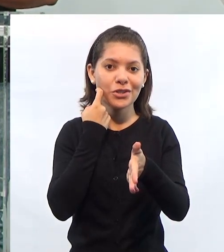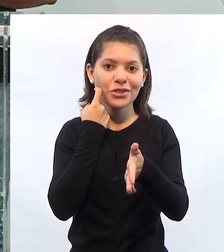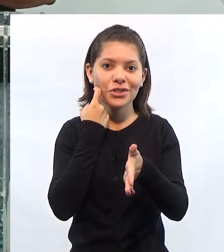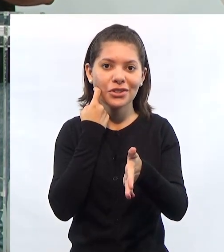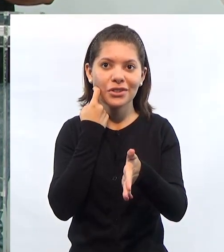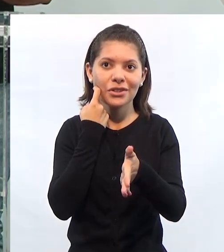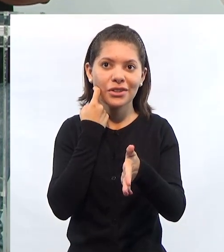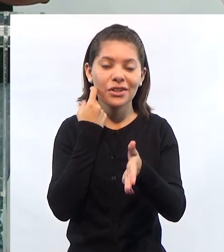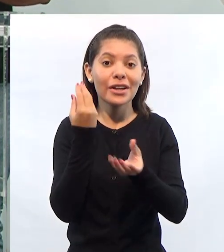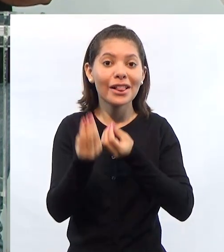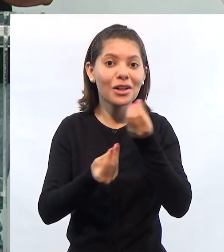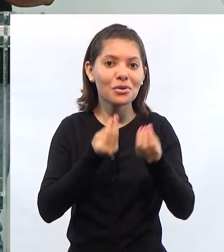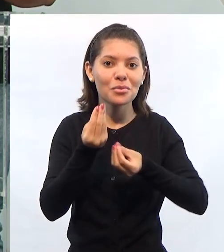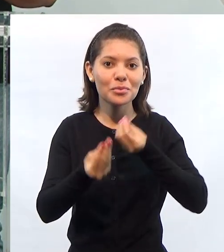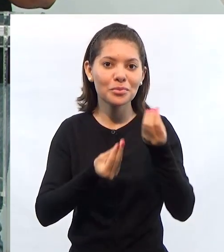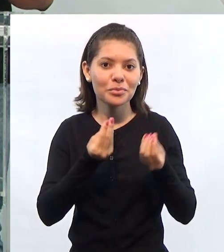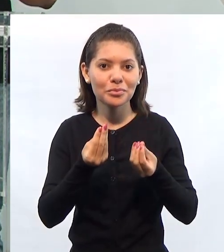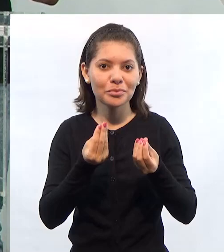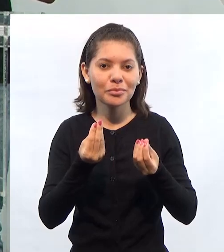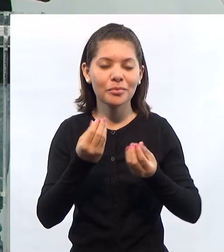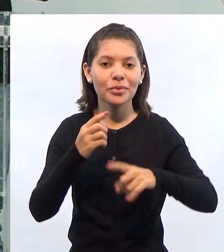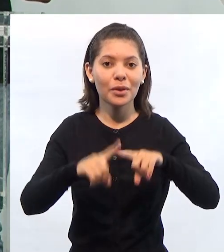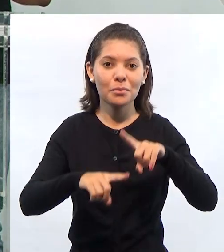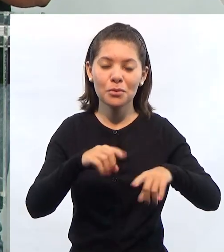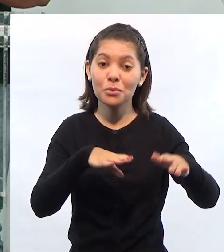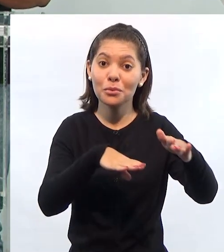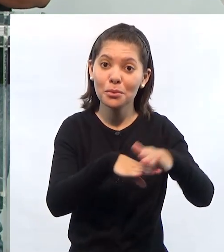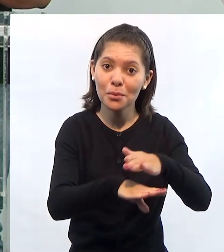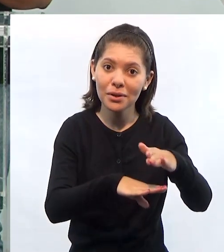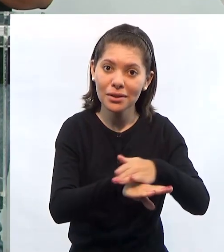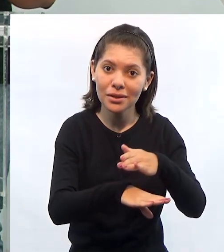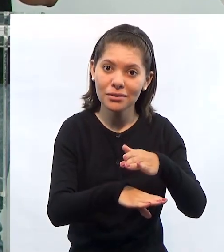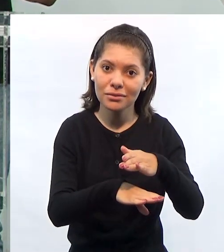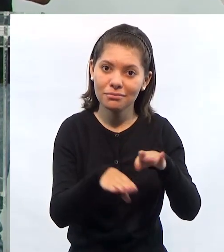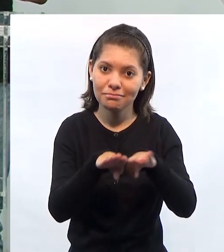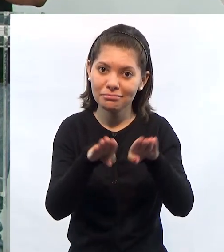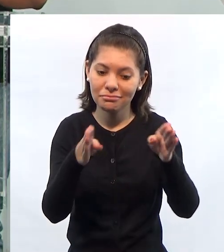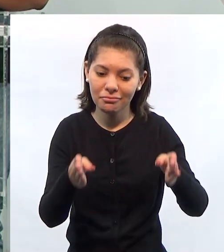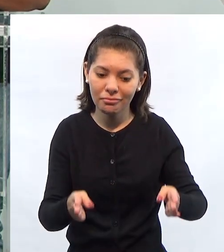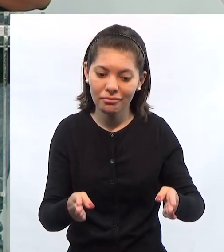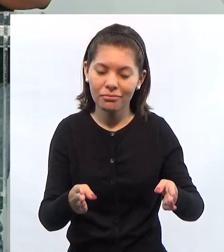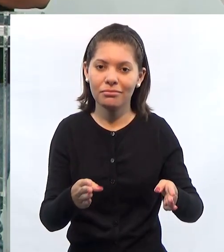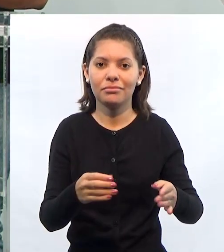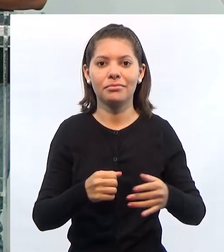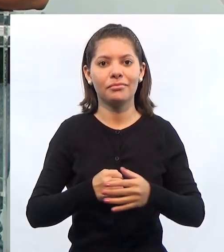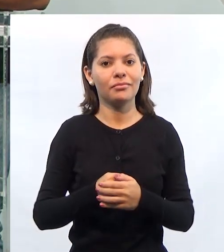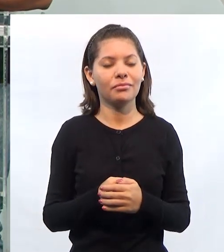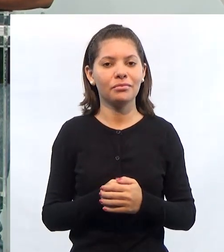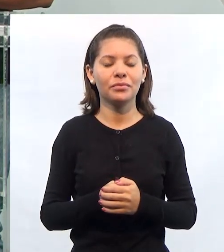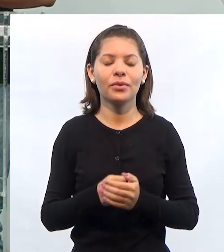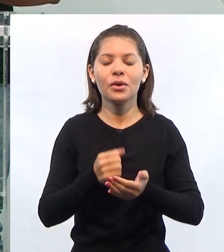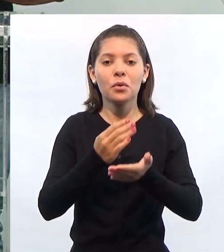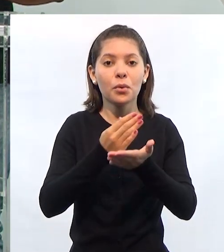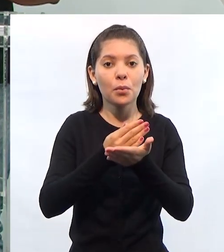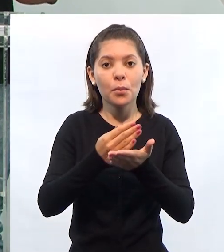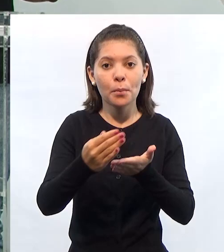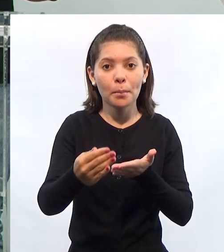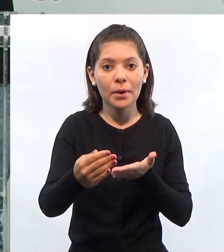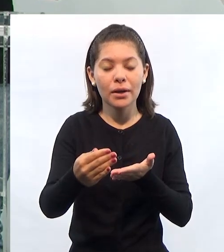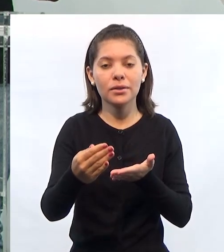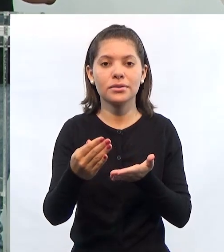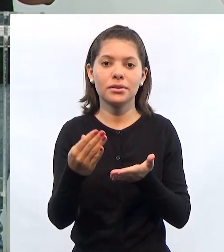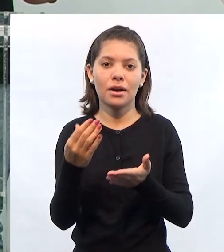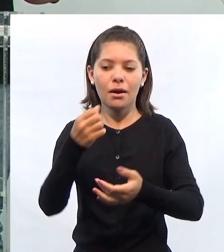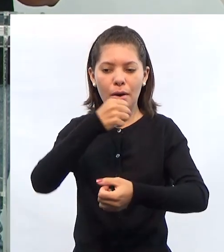cozinheiro pegar ele e temperar, ele é um produto em estoque, um insumo em estoque. Quando o